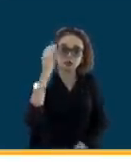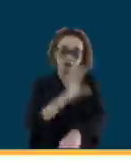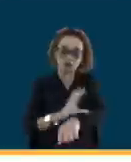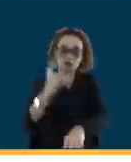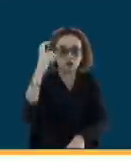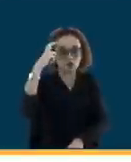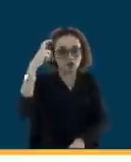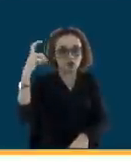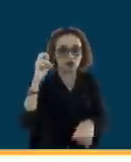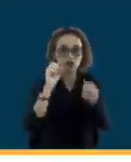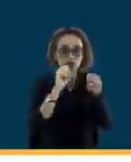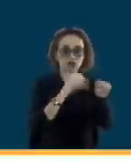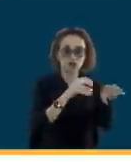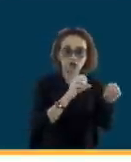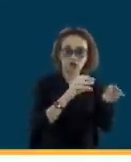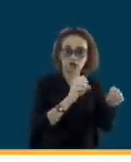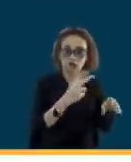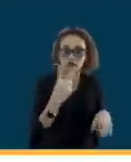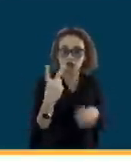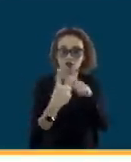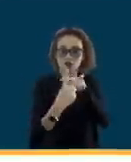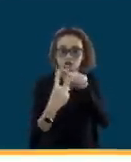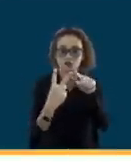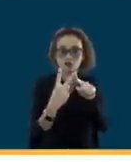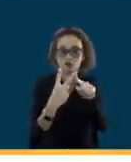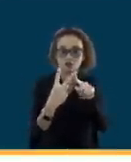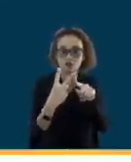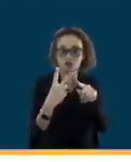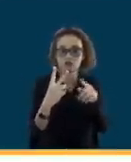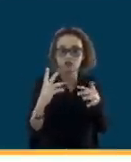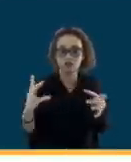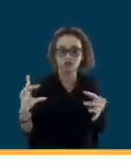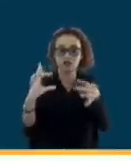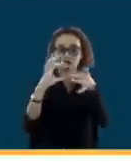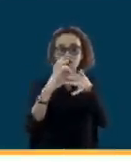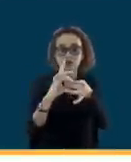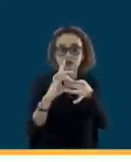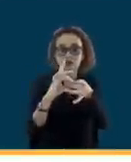mim, são dois fatores que estão absolutamente ligados